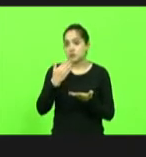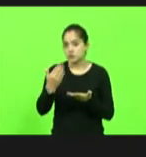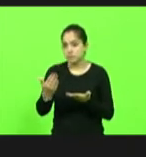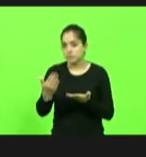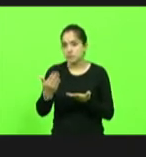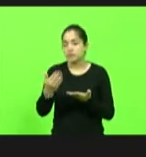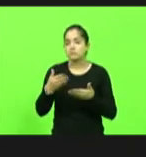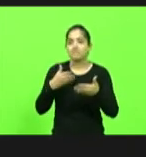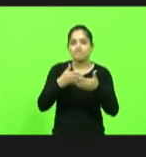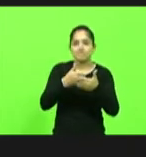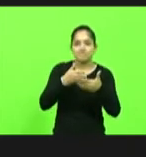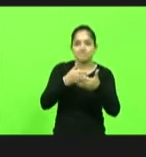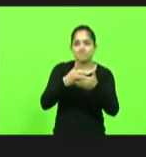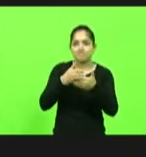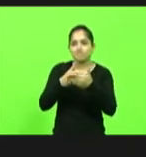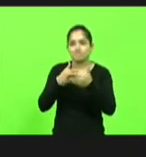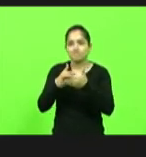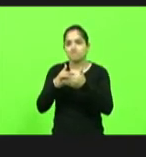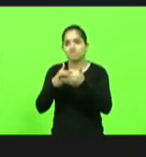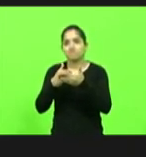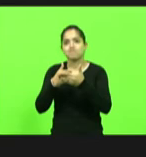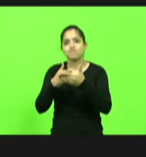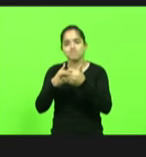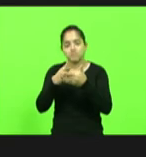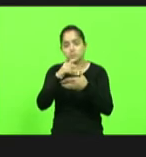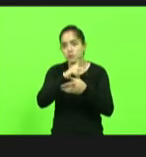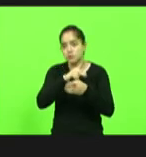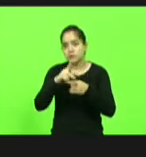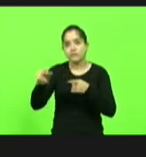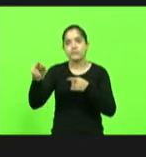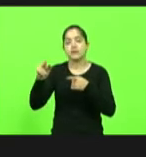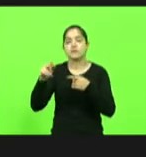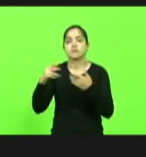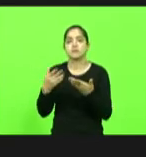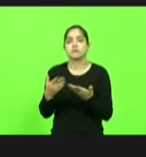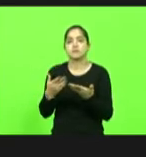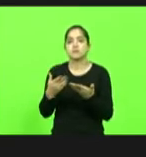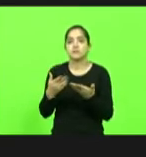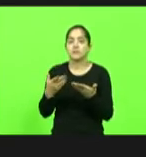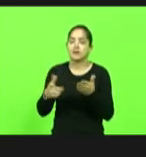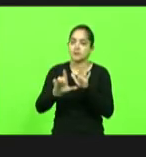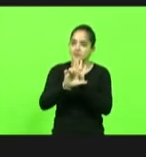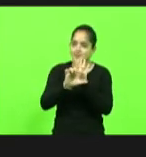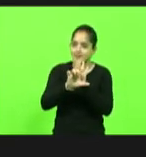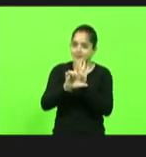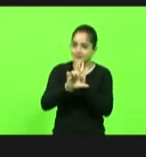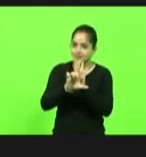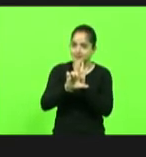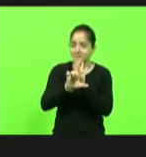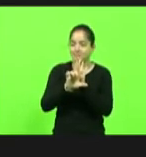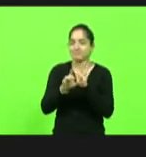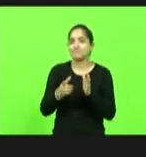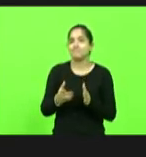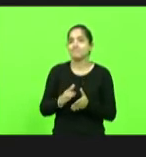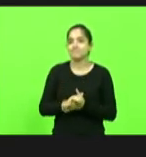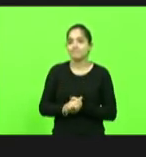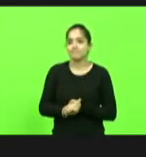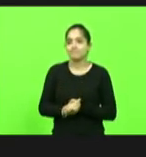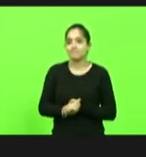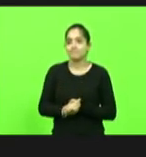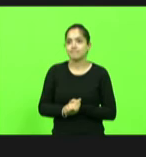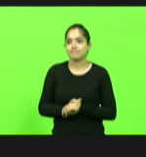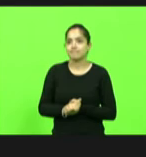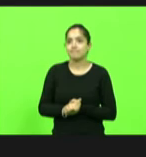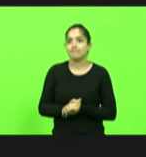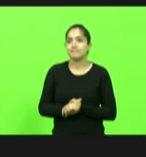barreiras sejam vencidas através da lei da sensibilidade. Eu sei